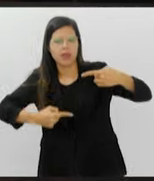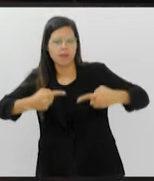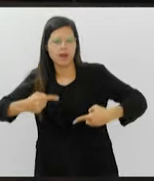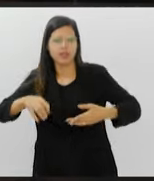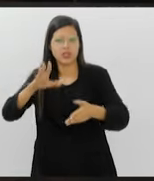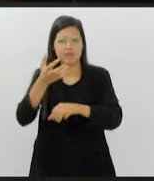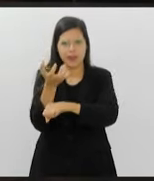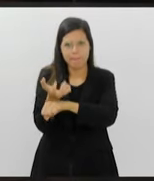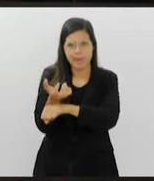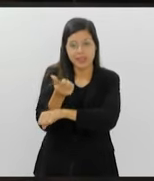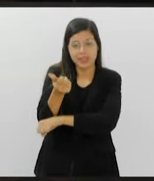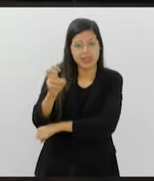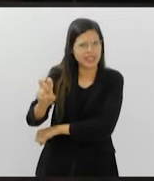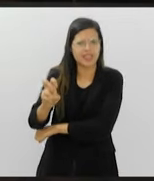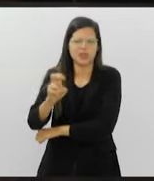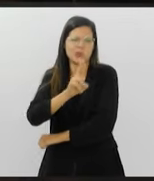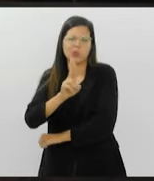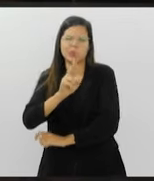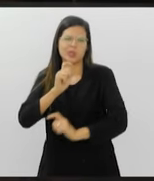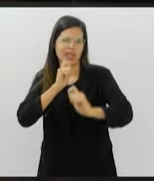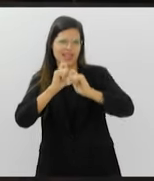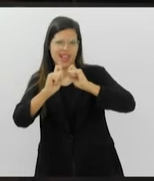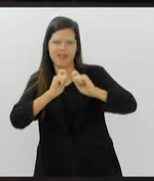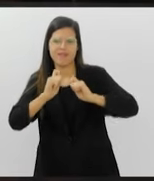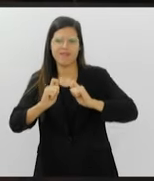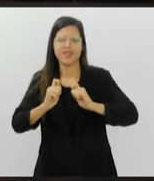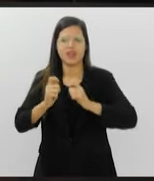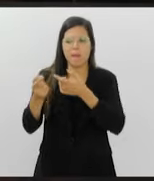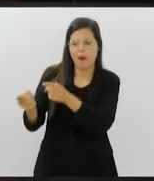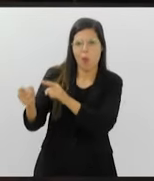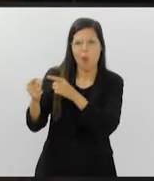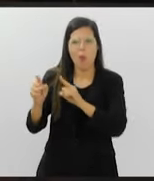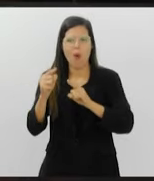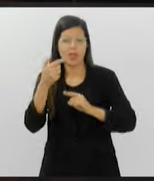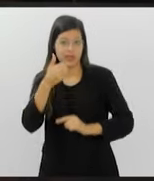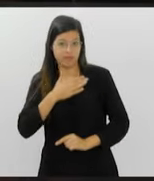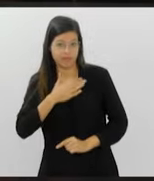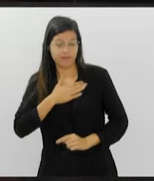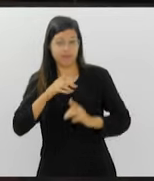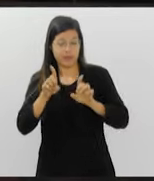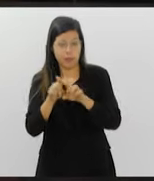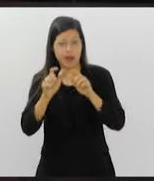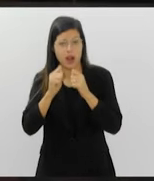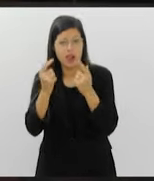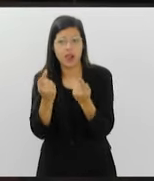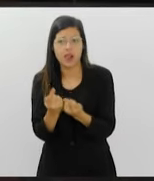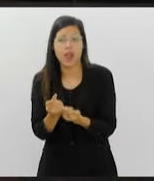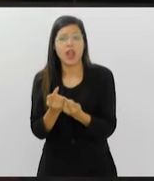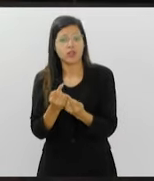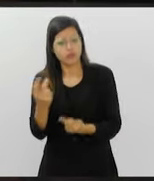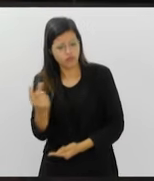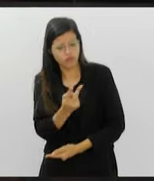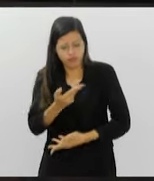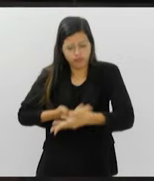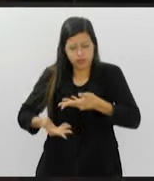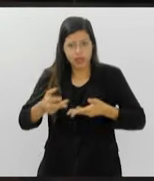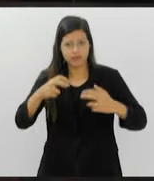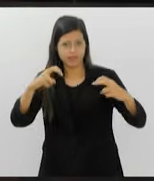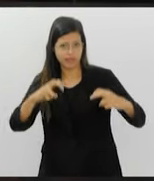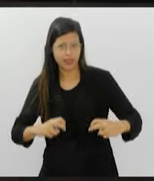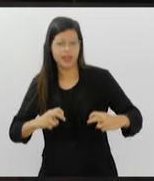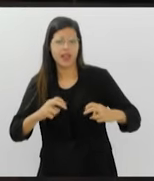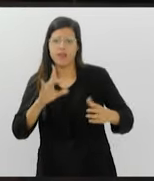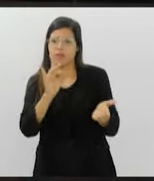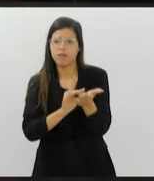ver. Não usa jornal, não, para me atacar, não nem atacar o parlamento. Leva as verdades que você tem de mim, eu vou levar as verdades que eu tenho de você,